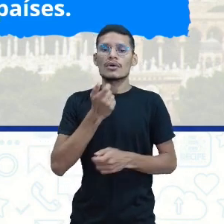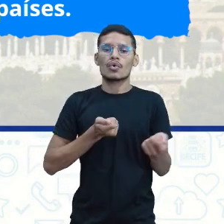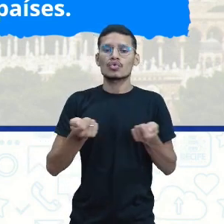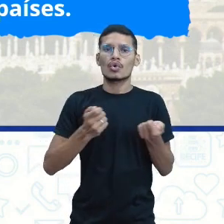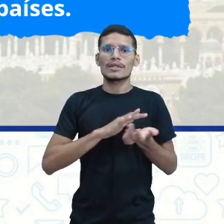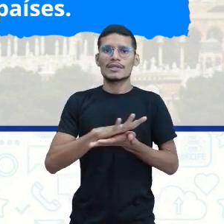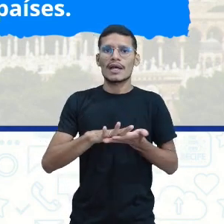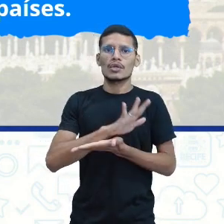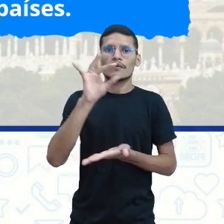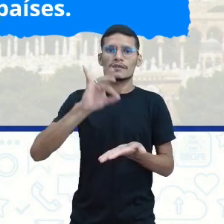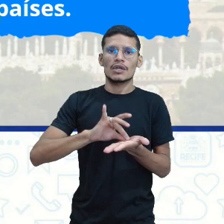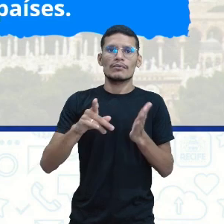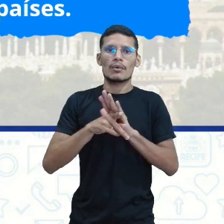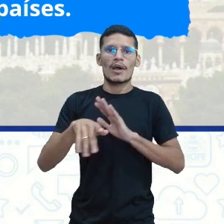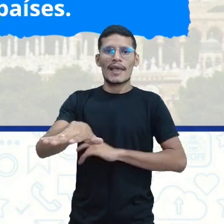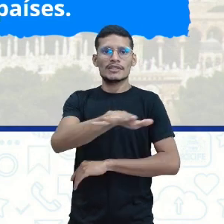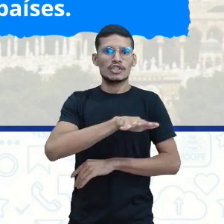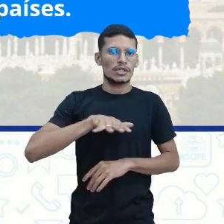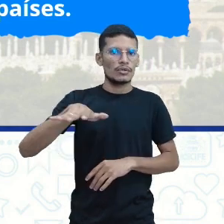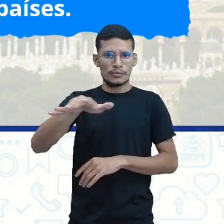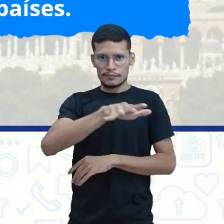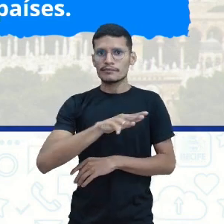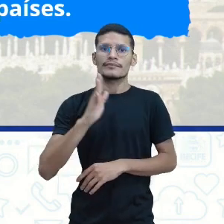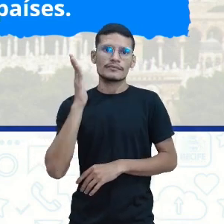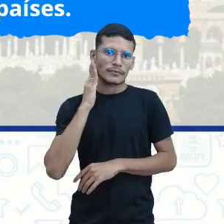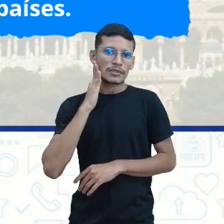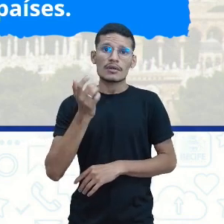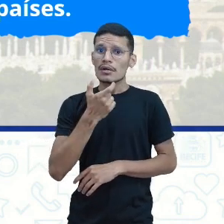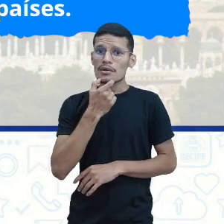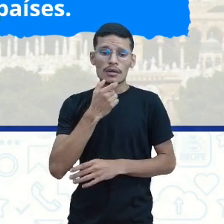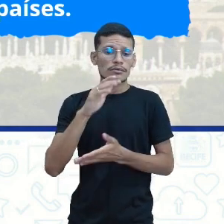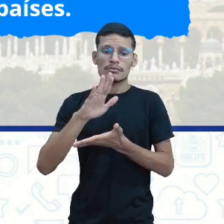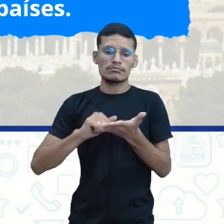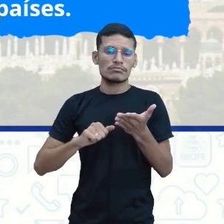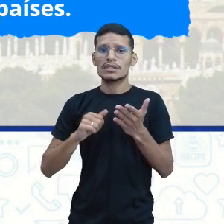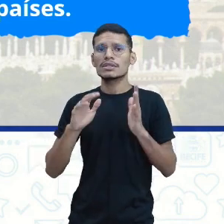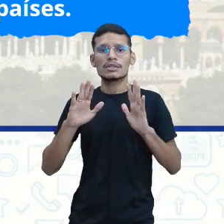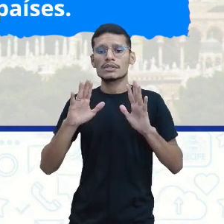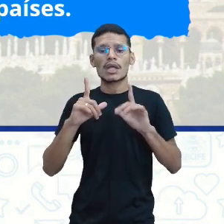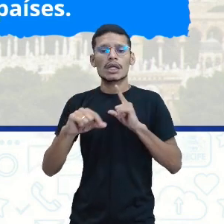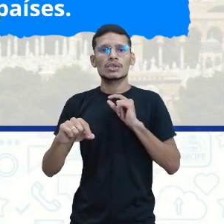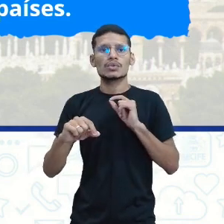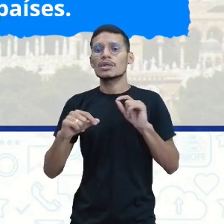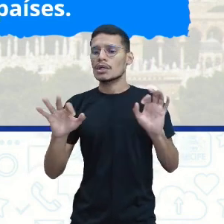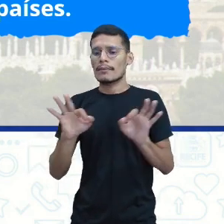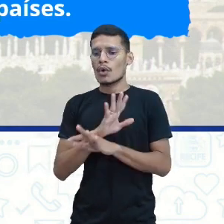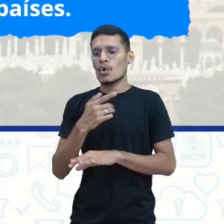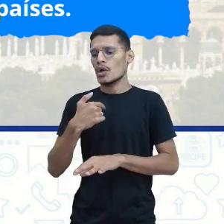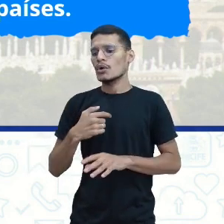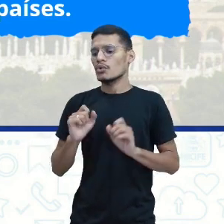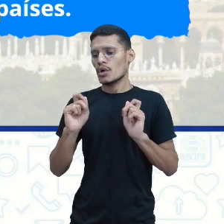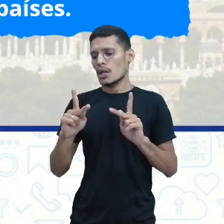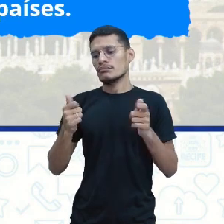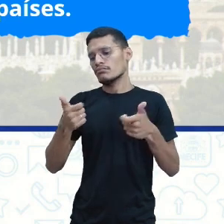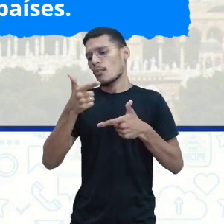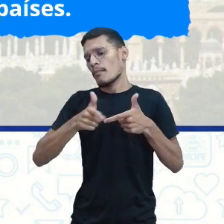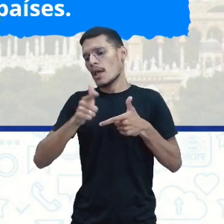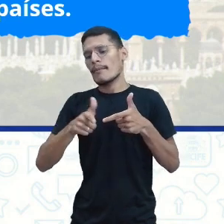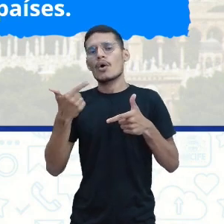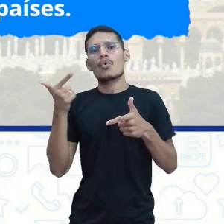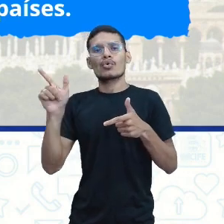controle oficial sobre aquela região. E os ingleses tiraram o corpo. Disseram, bom, acabou aqui meu mandato, eu já tenho bronca demais para